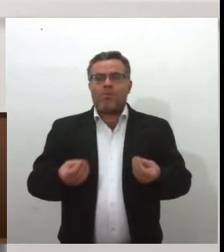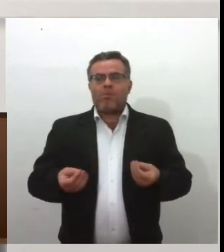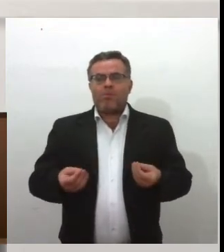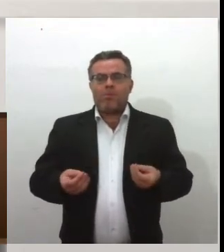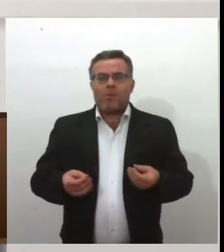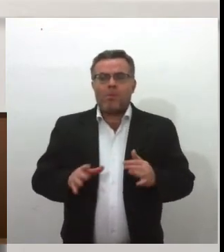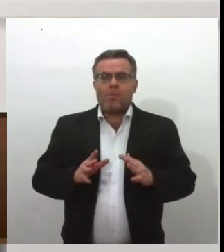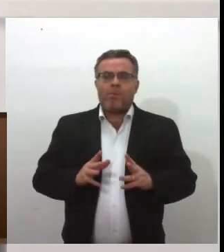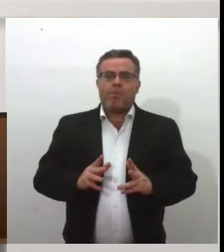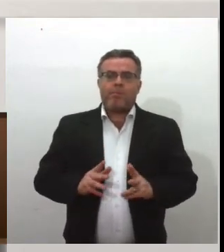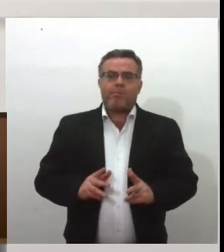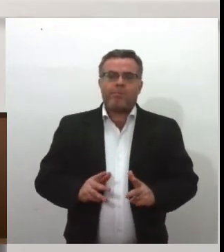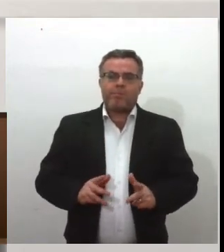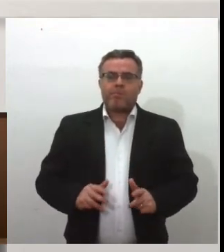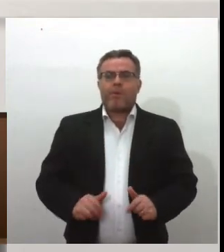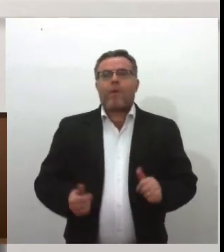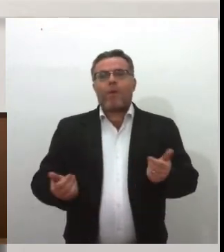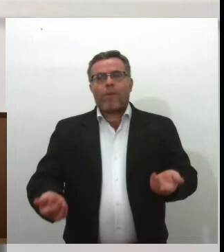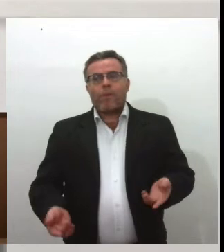higiene, né, peniana. Né?